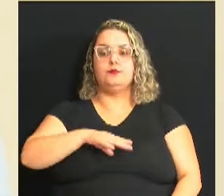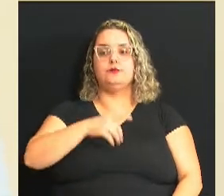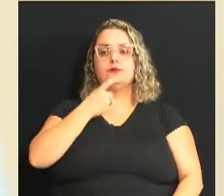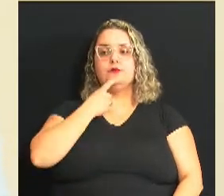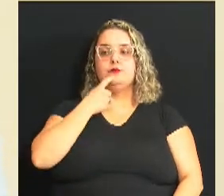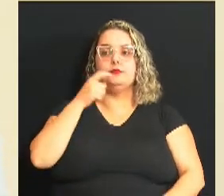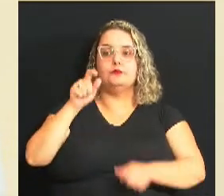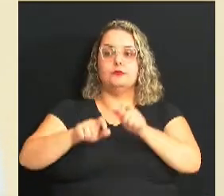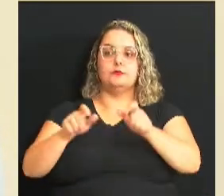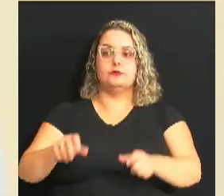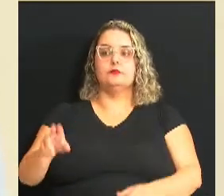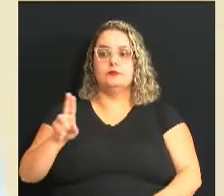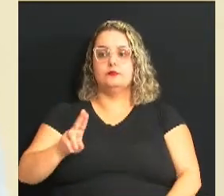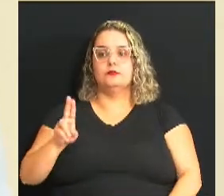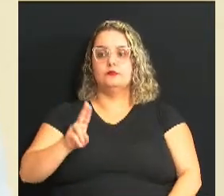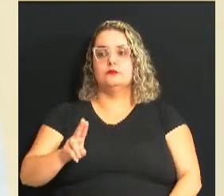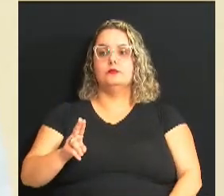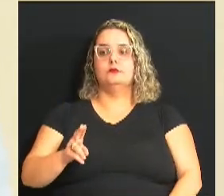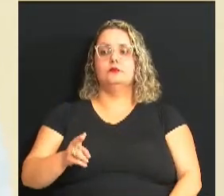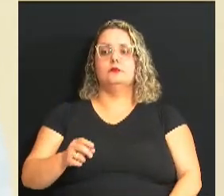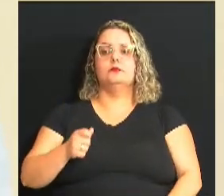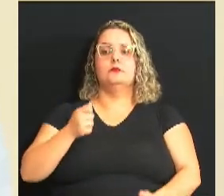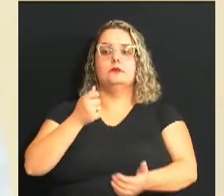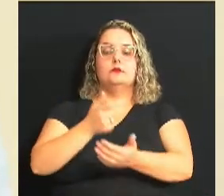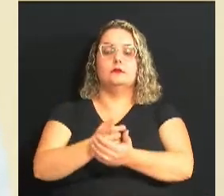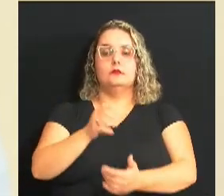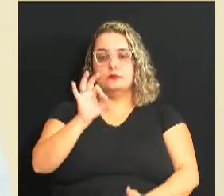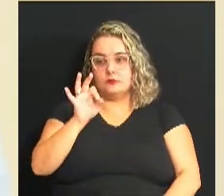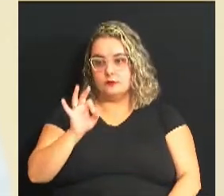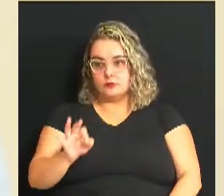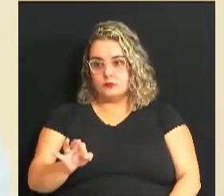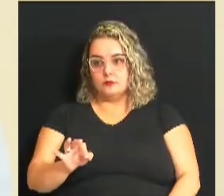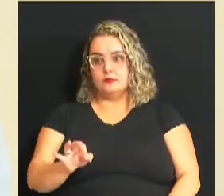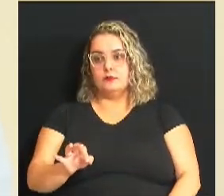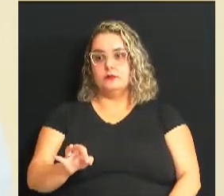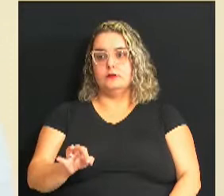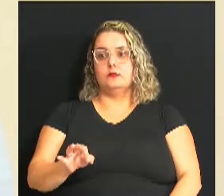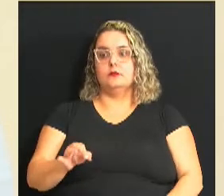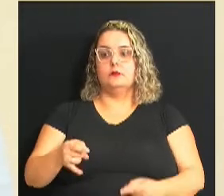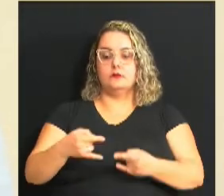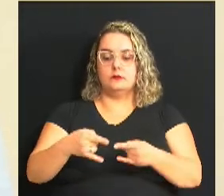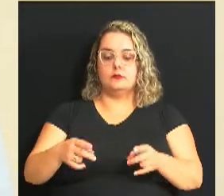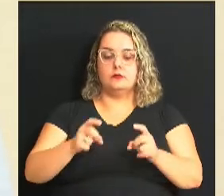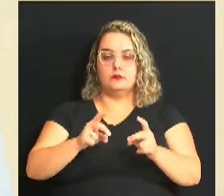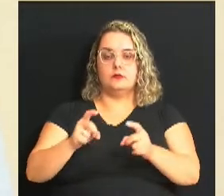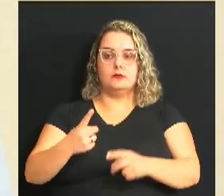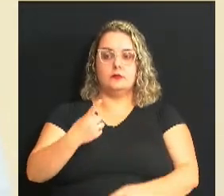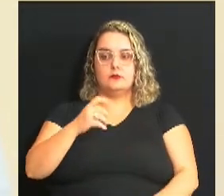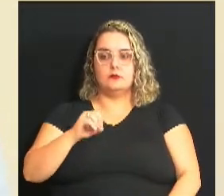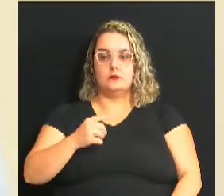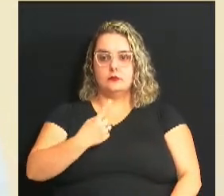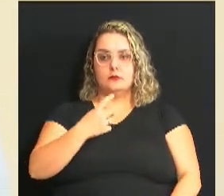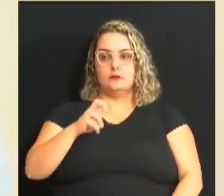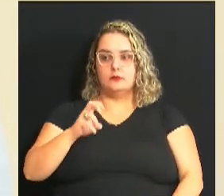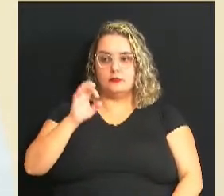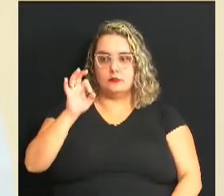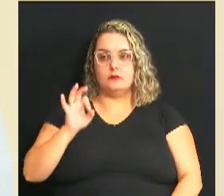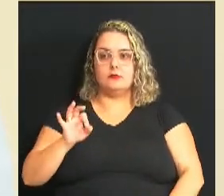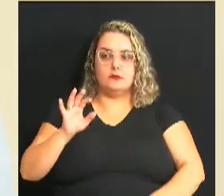também contribuem com uma porcentagem da sua bilheteria, 10%, 15%, dependendo do